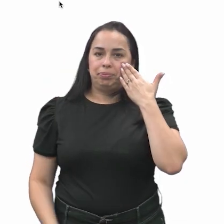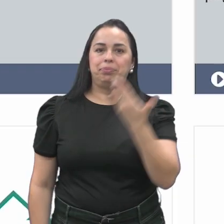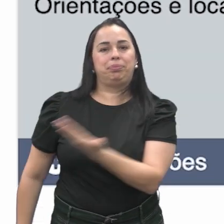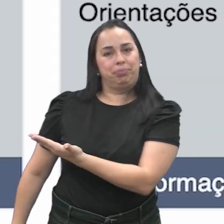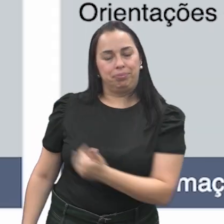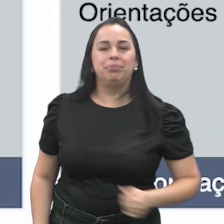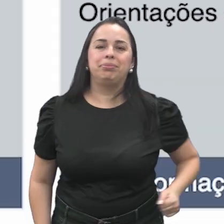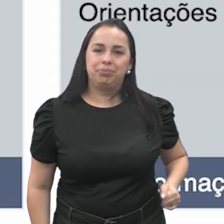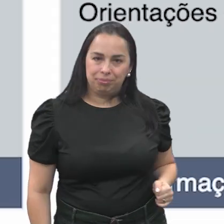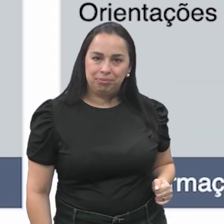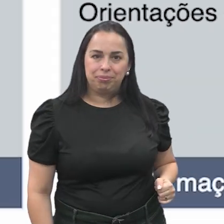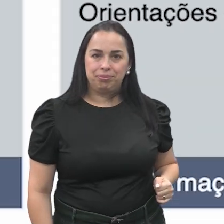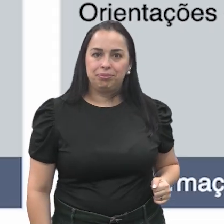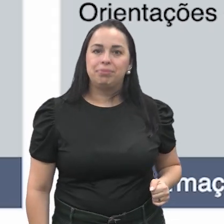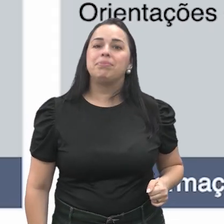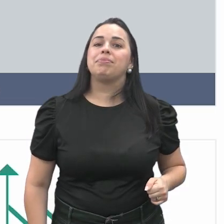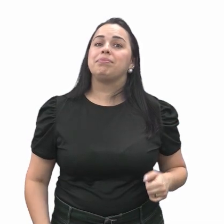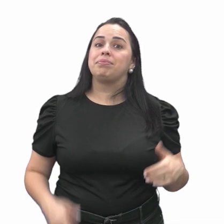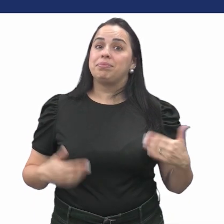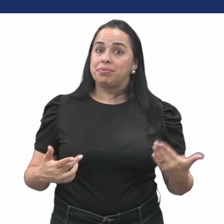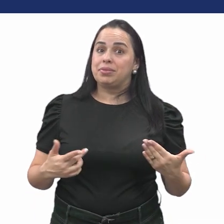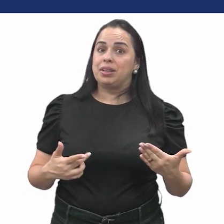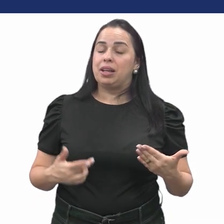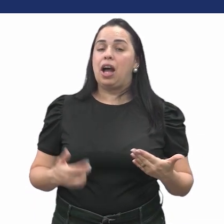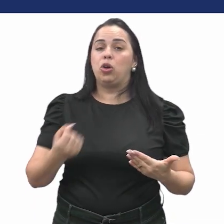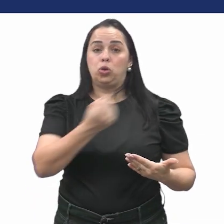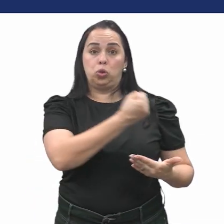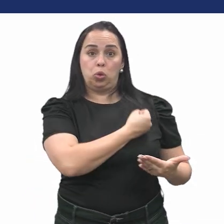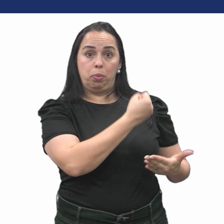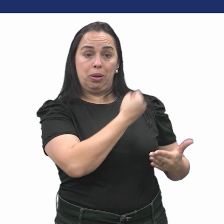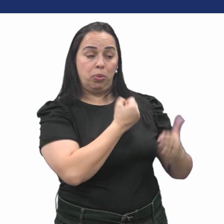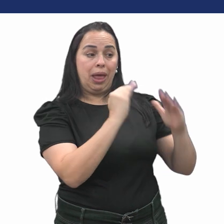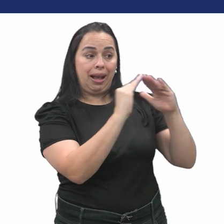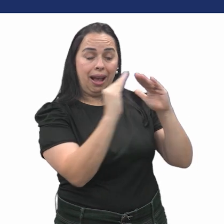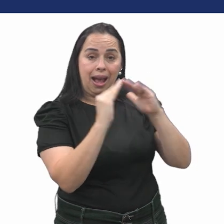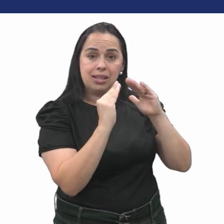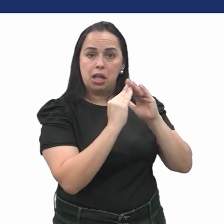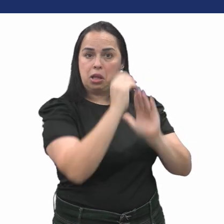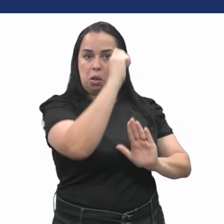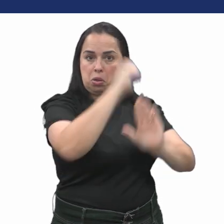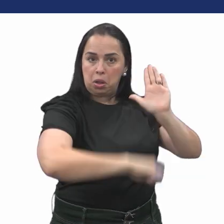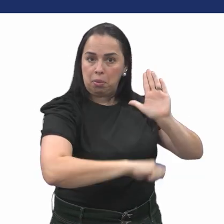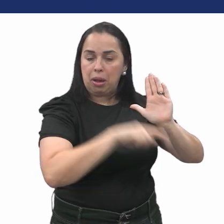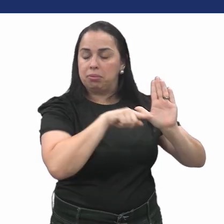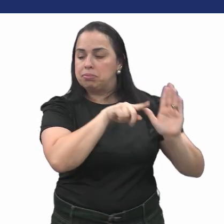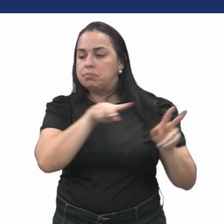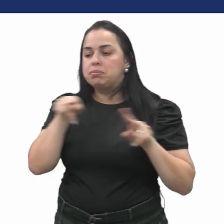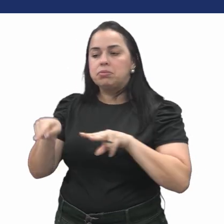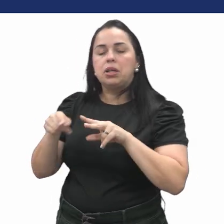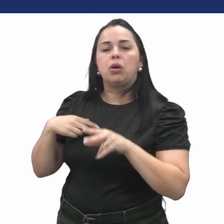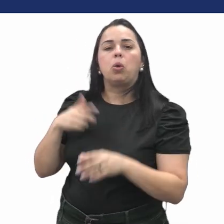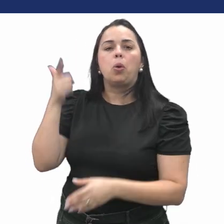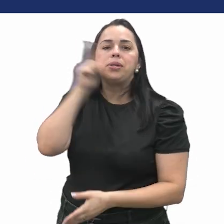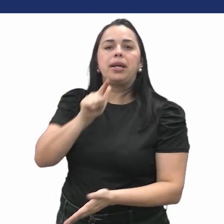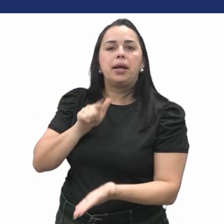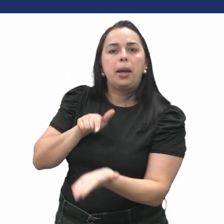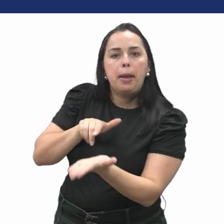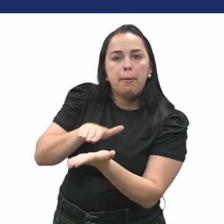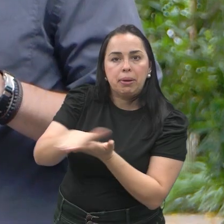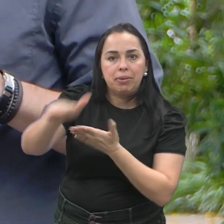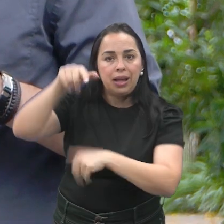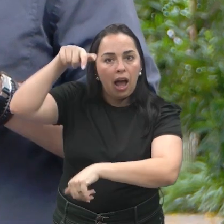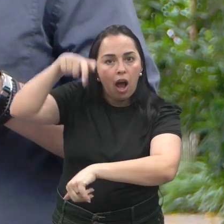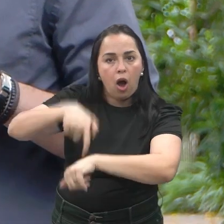opção, Pagar IPTU 2025. Com a inscrição imobiliária em mãos, você tem acesso ao carnê digital na